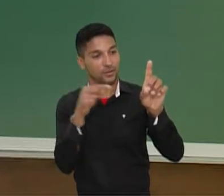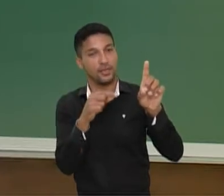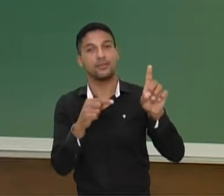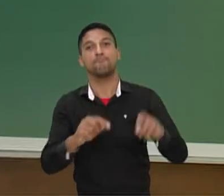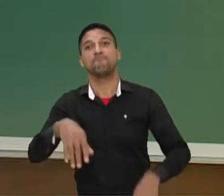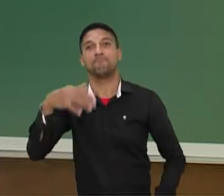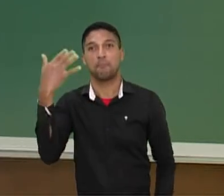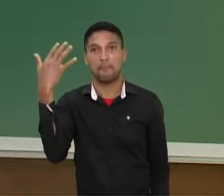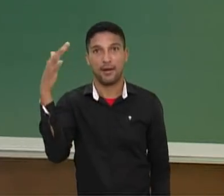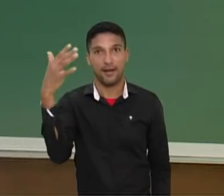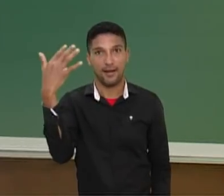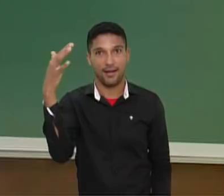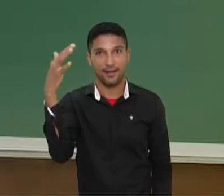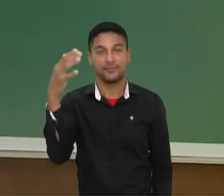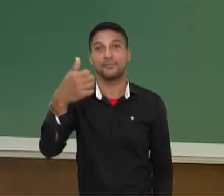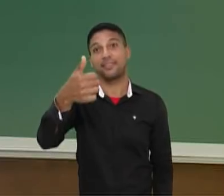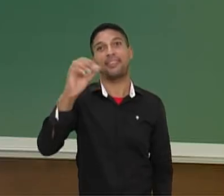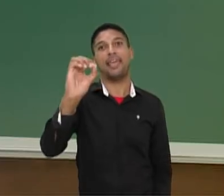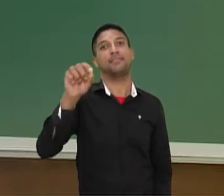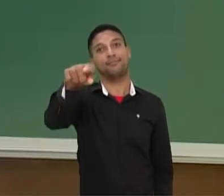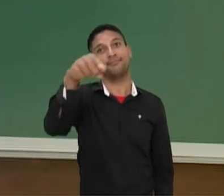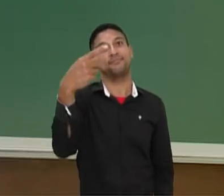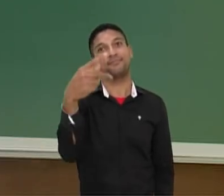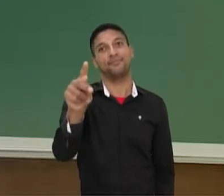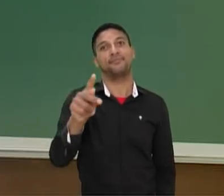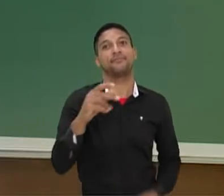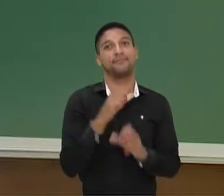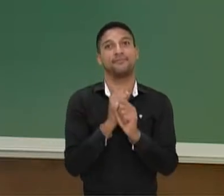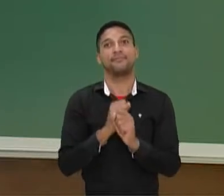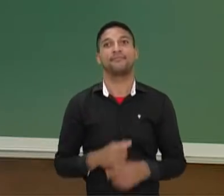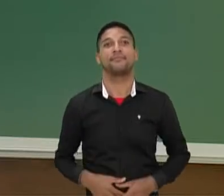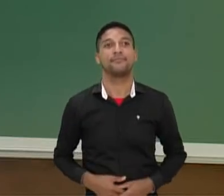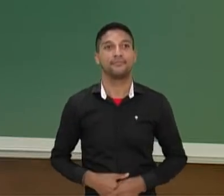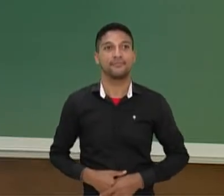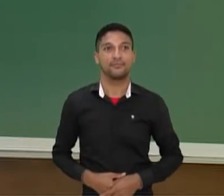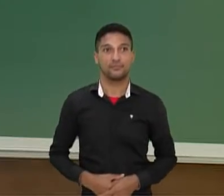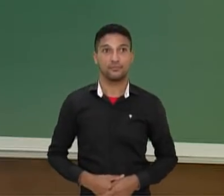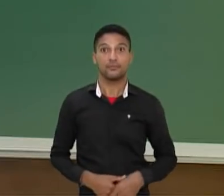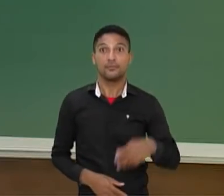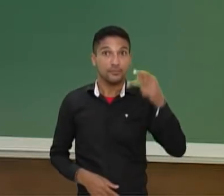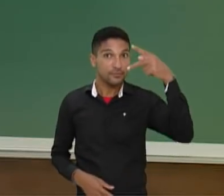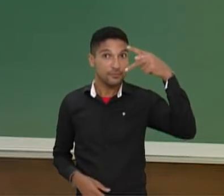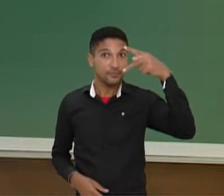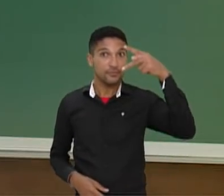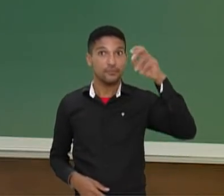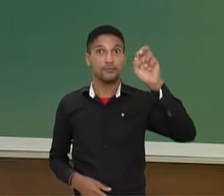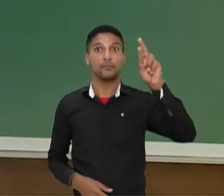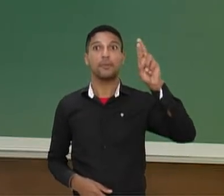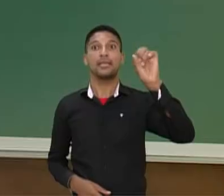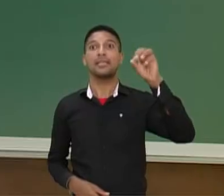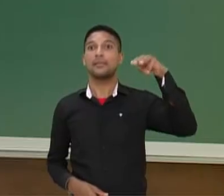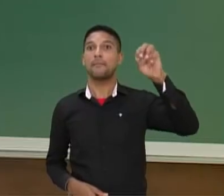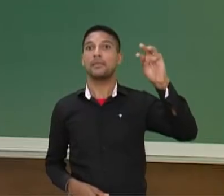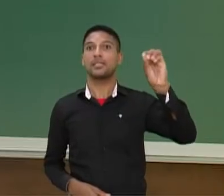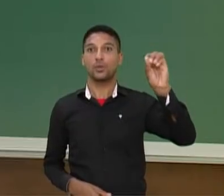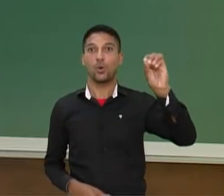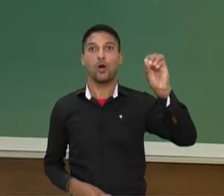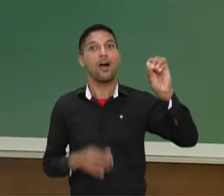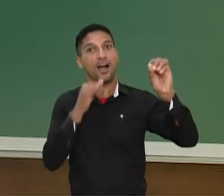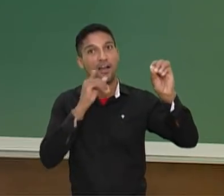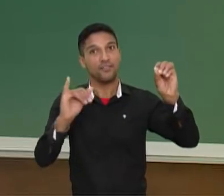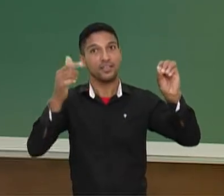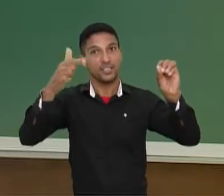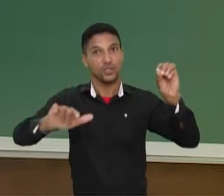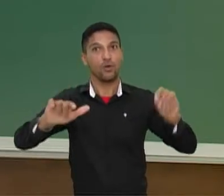você. Vamos entender da onde que veio isso, certo? Perímetro, lembrando de novo, né? A professora gosta